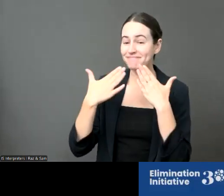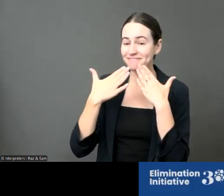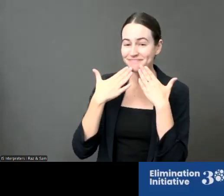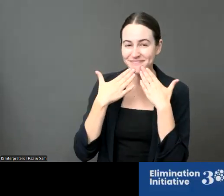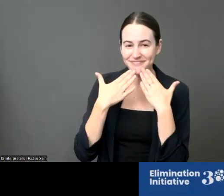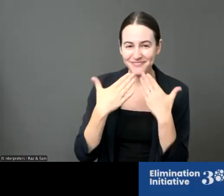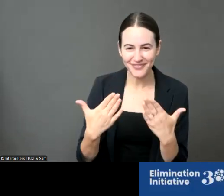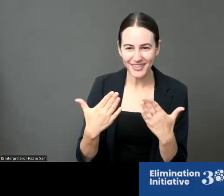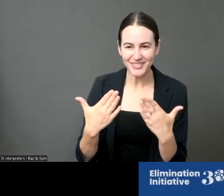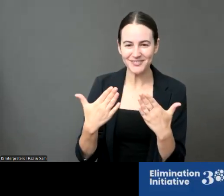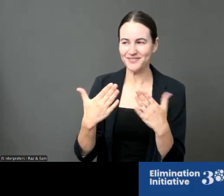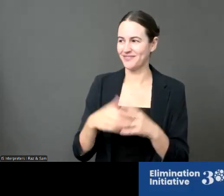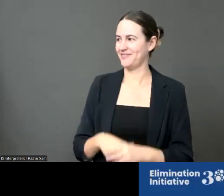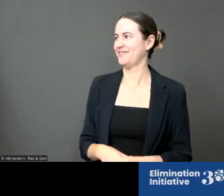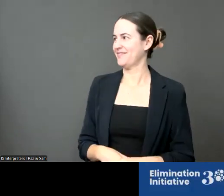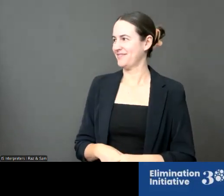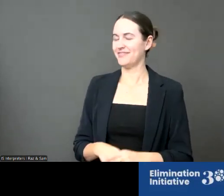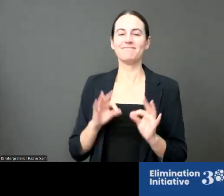obrigado.